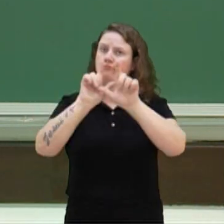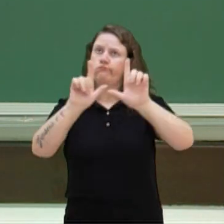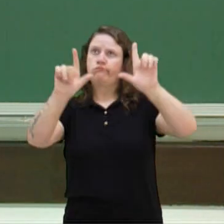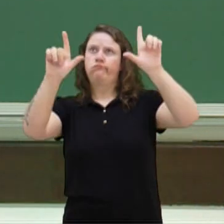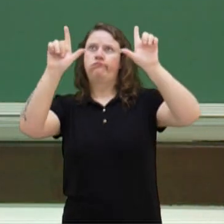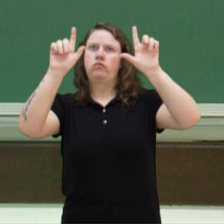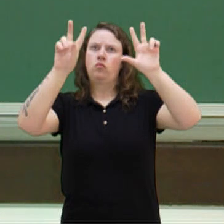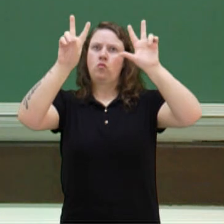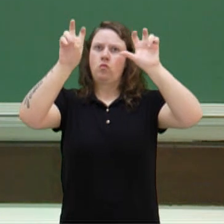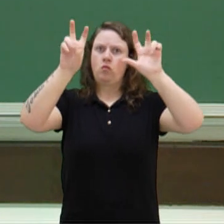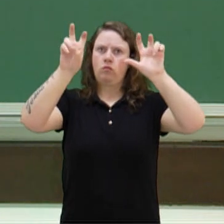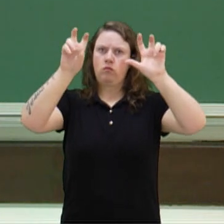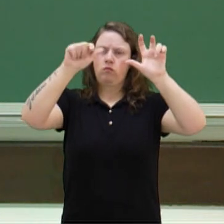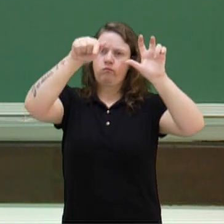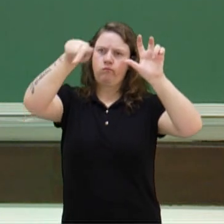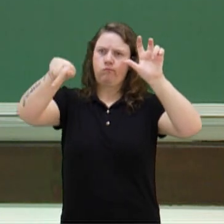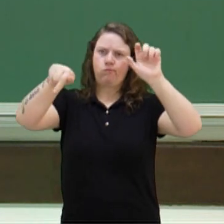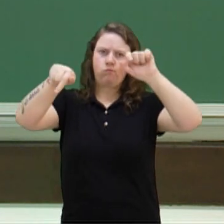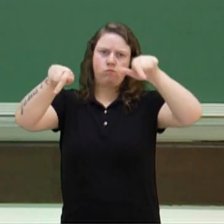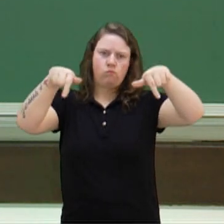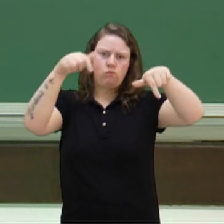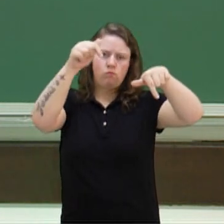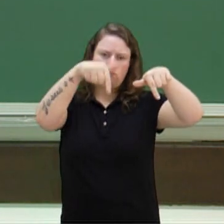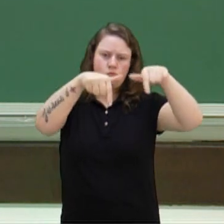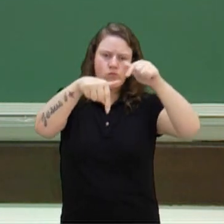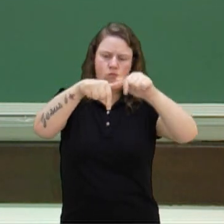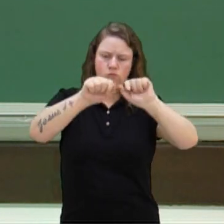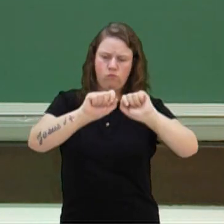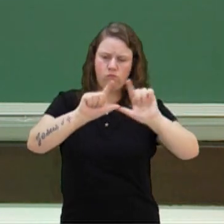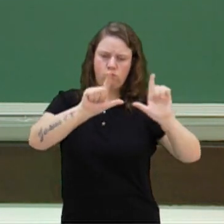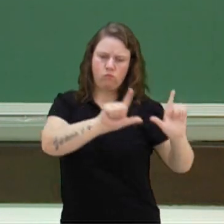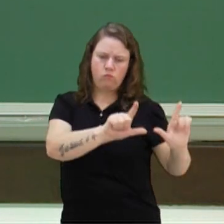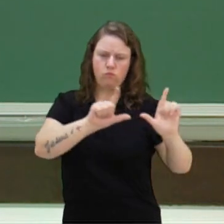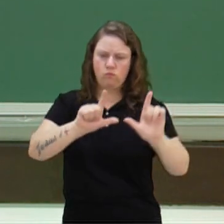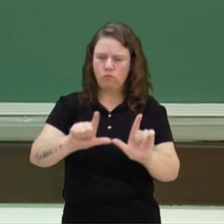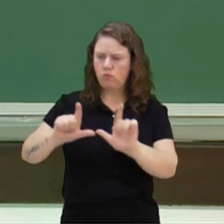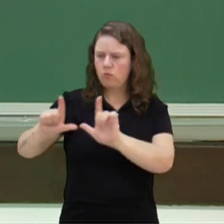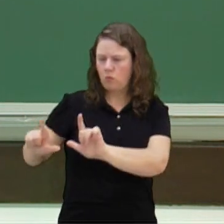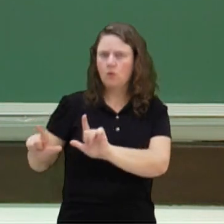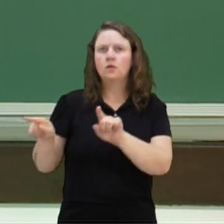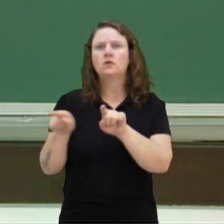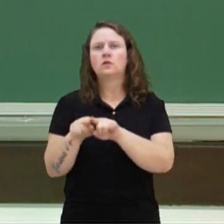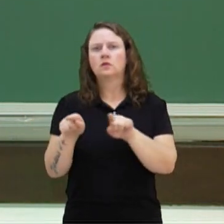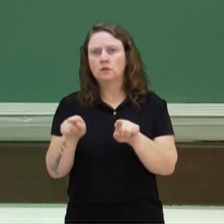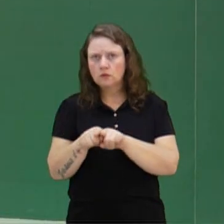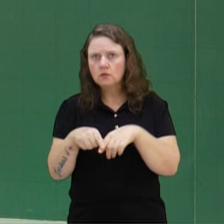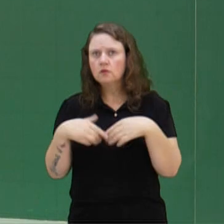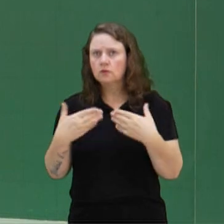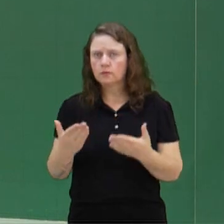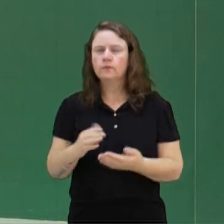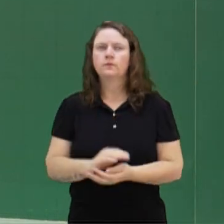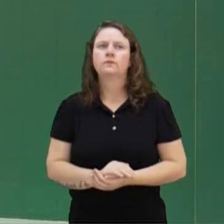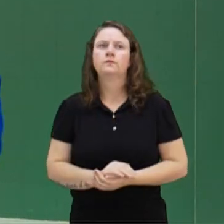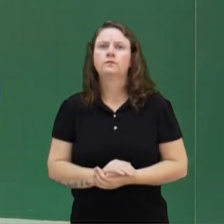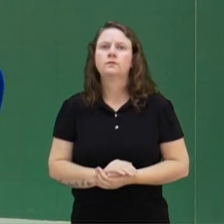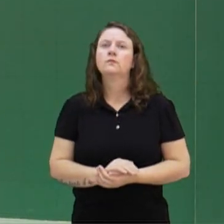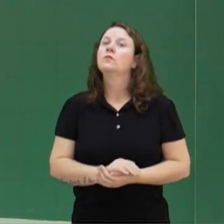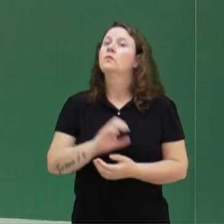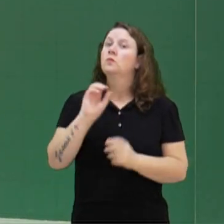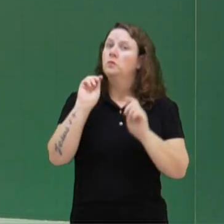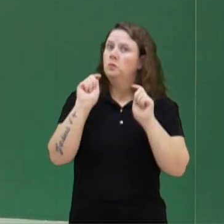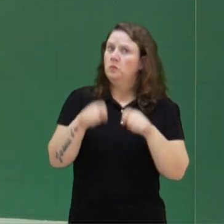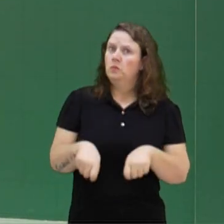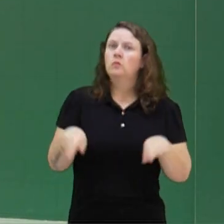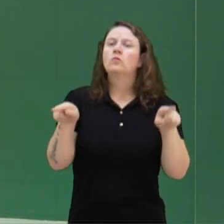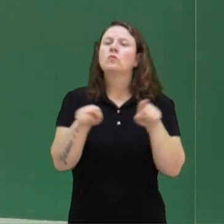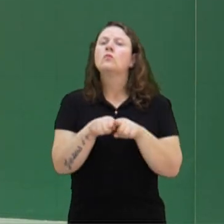vou anexando, colocando, ligando as outras com as setas, né, ou com as linhas, ou eu posso